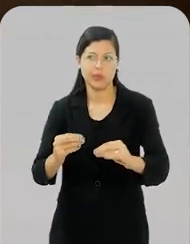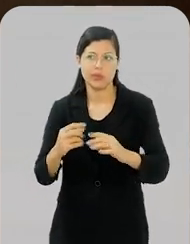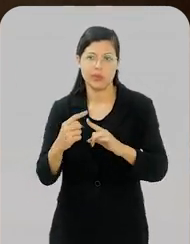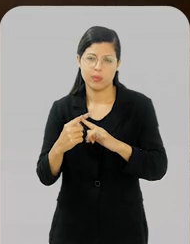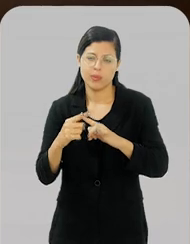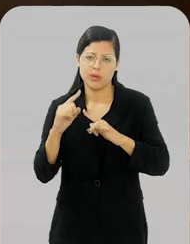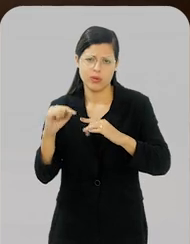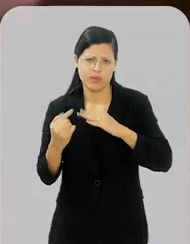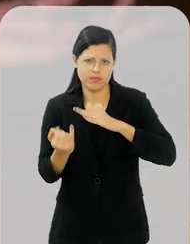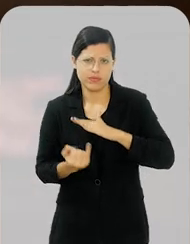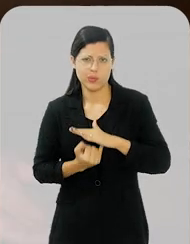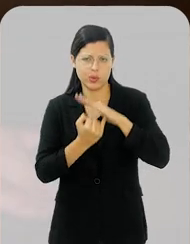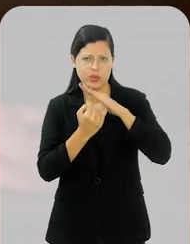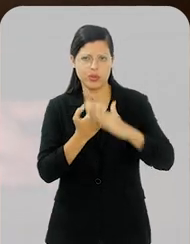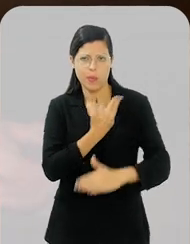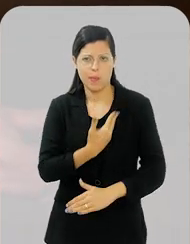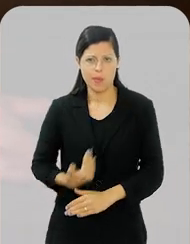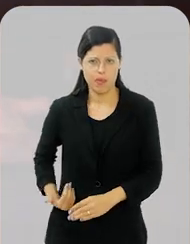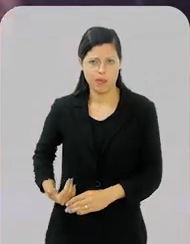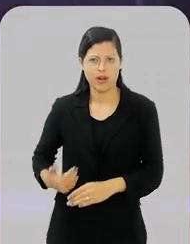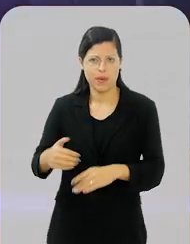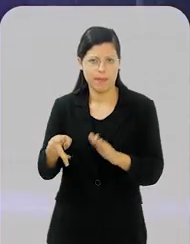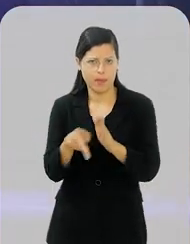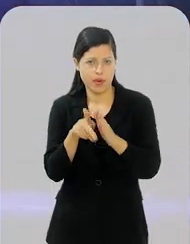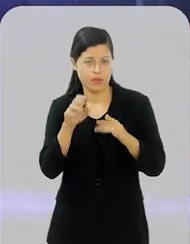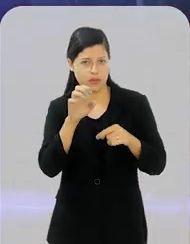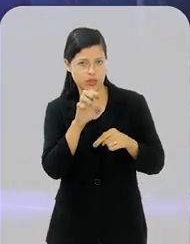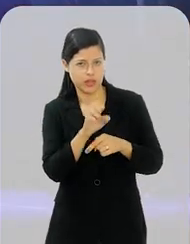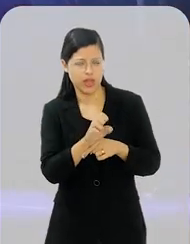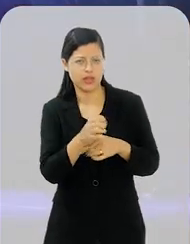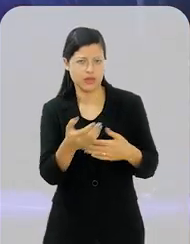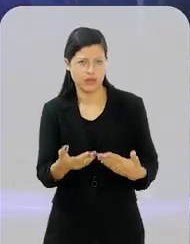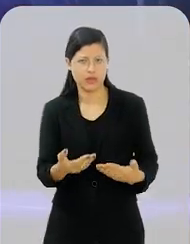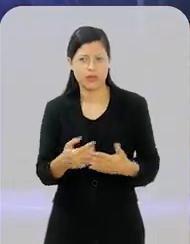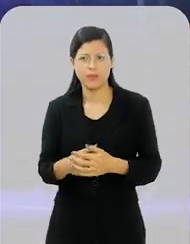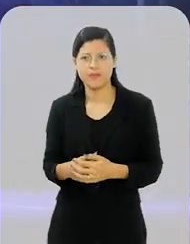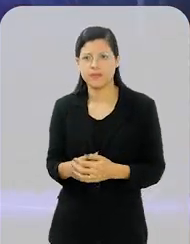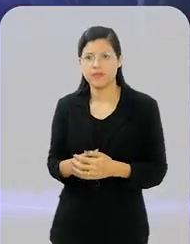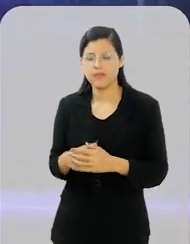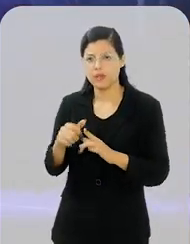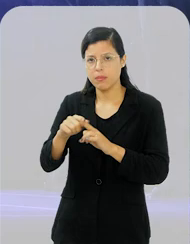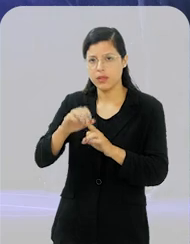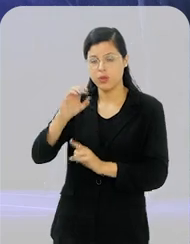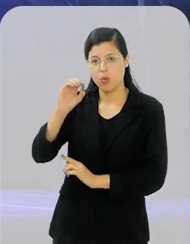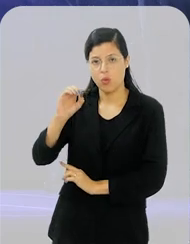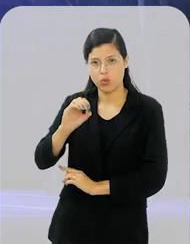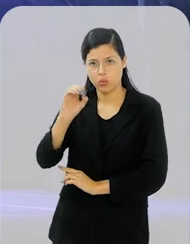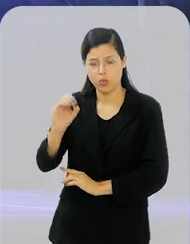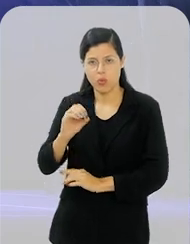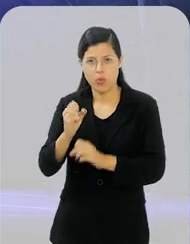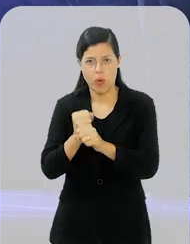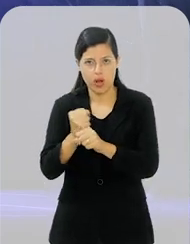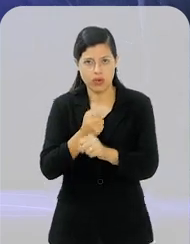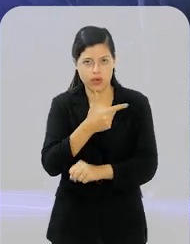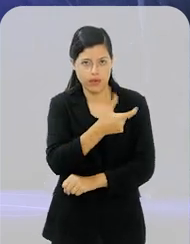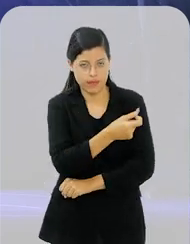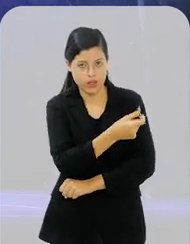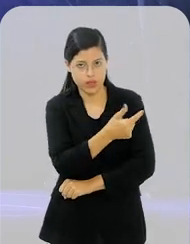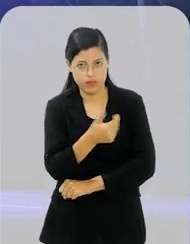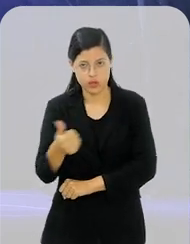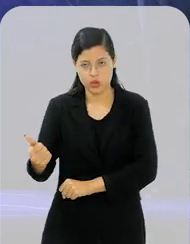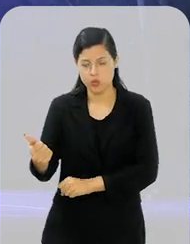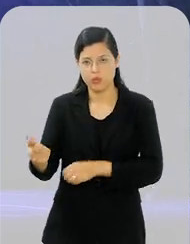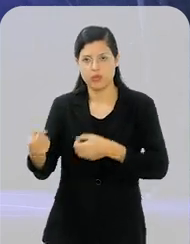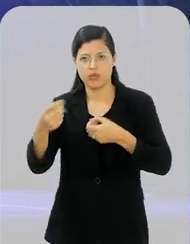uma vez que somos uma instituição pública estadual, né? Quando foi outubro de 21, a